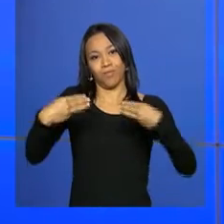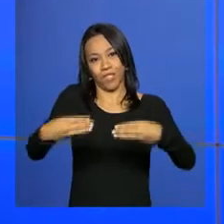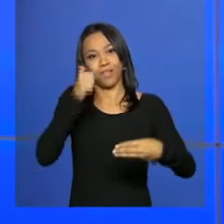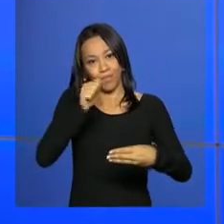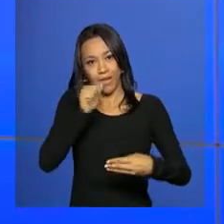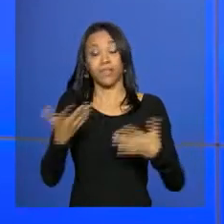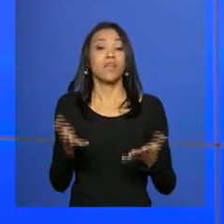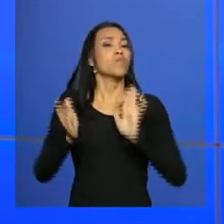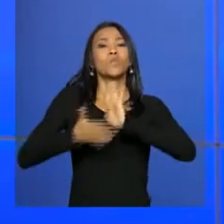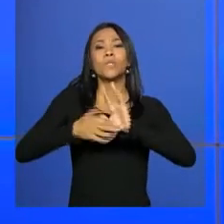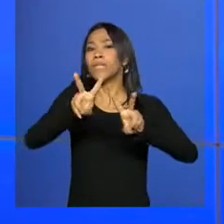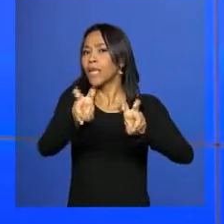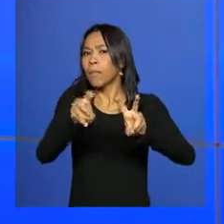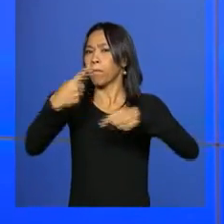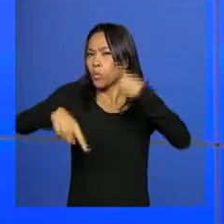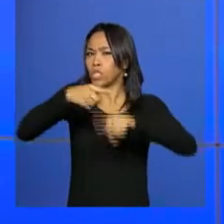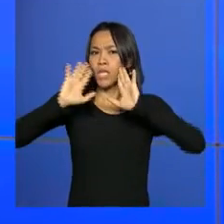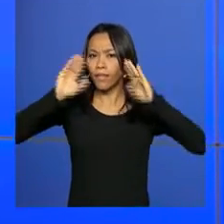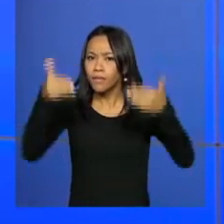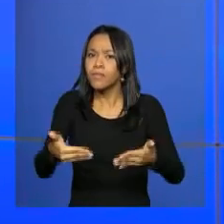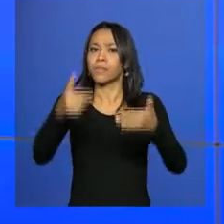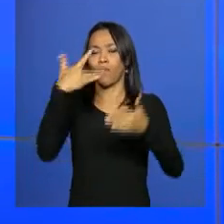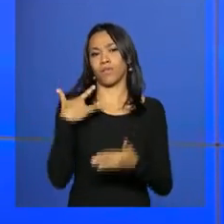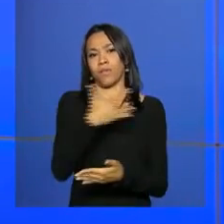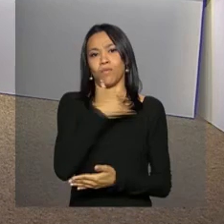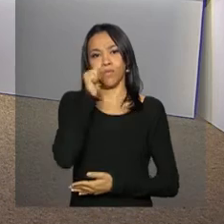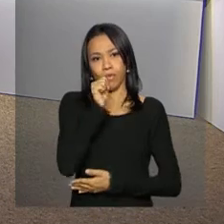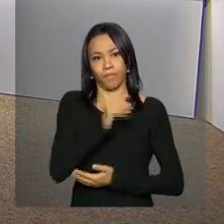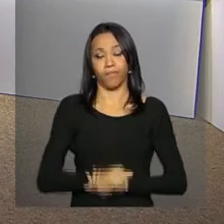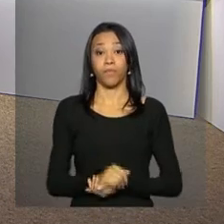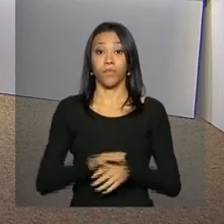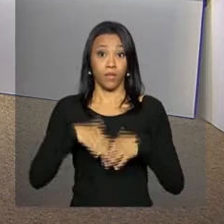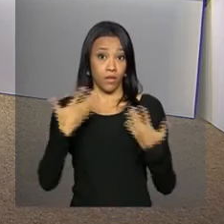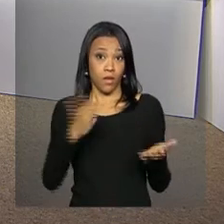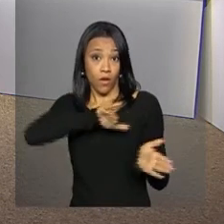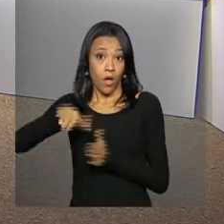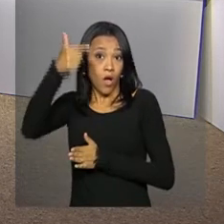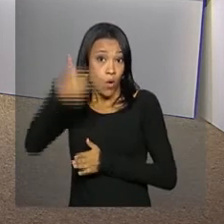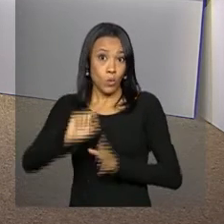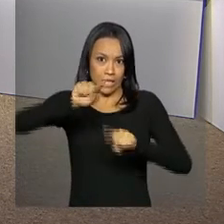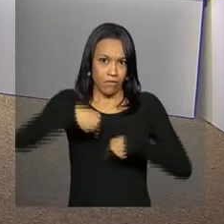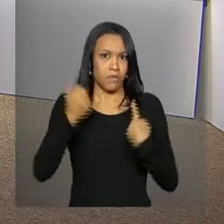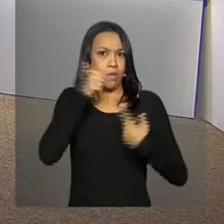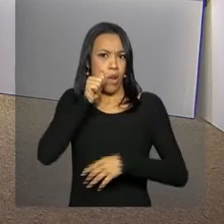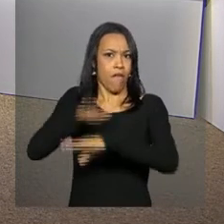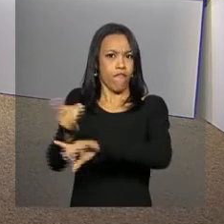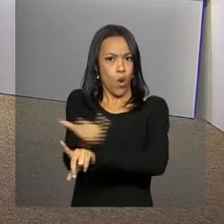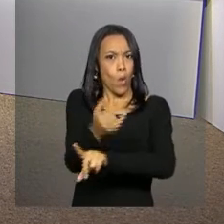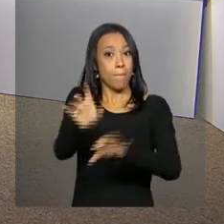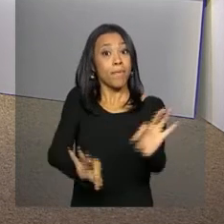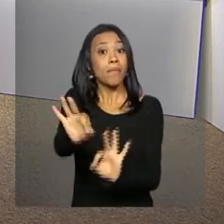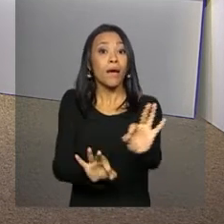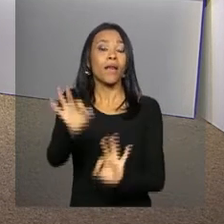em pauta a política de atenção integral à saúde da mulher um grande desafio segundo esther vilela é preparar os profissionais